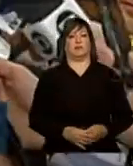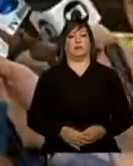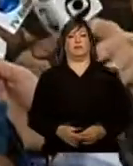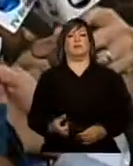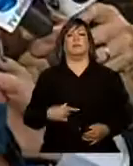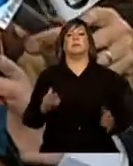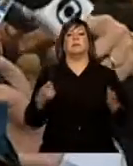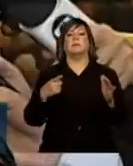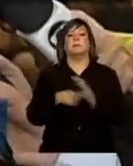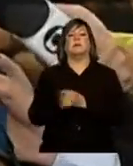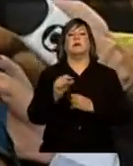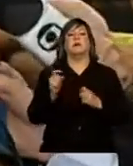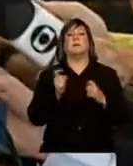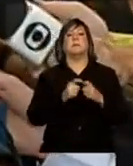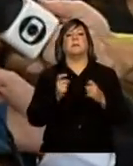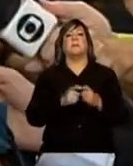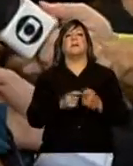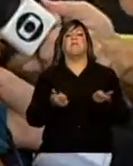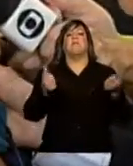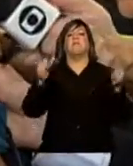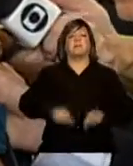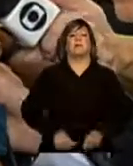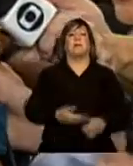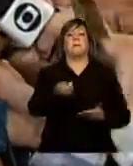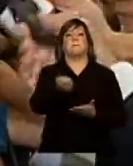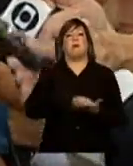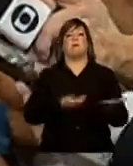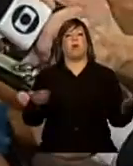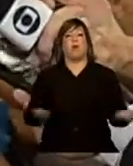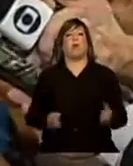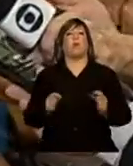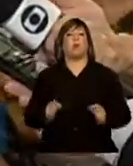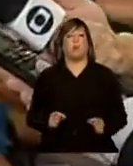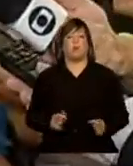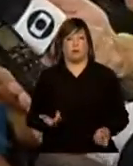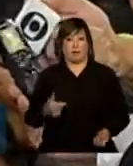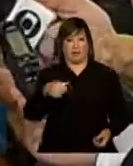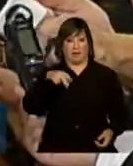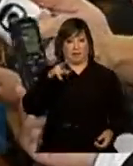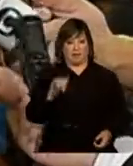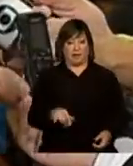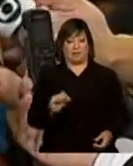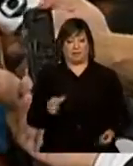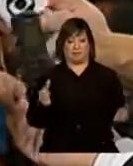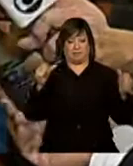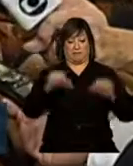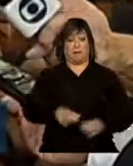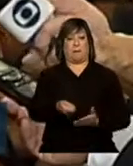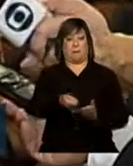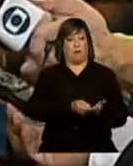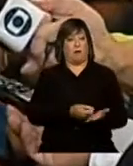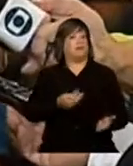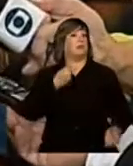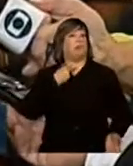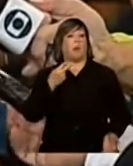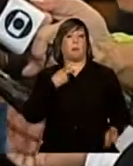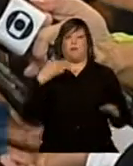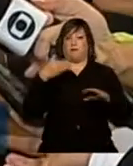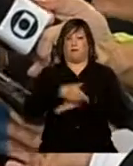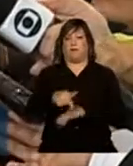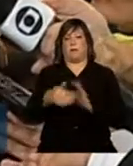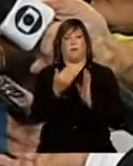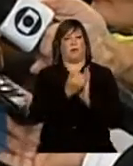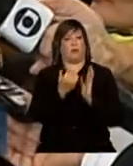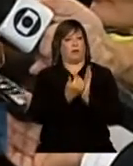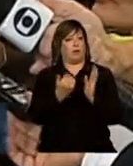com os médicos que forem reprovados nessa prova de hoje? Quem for reprovado não pode participar do programa.